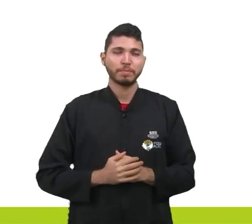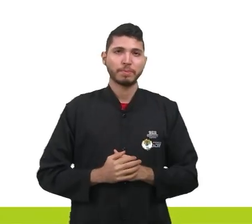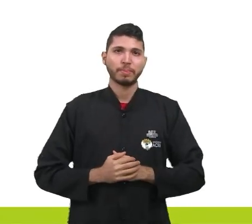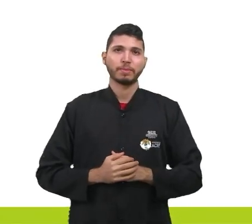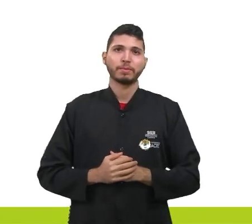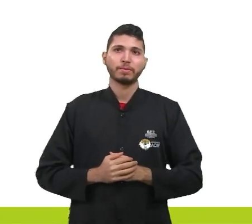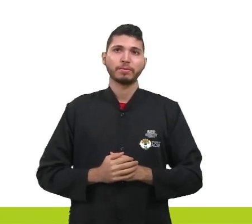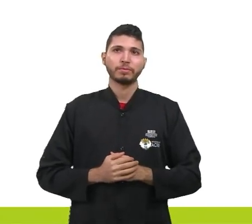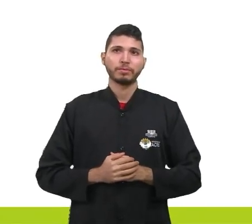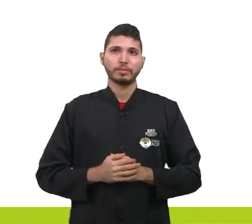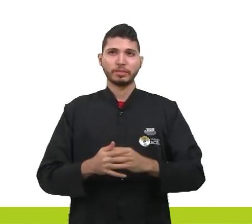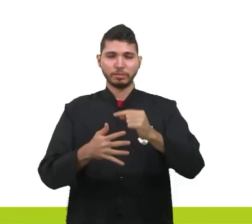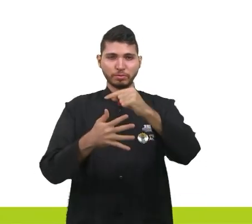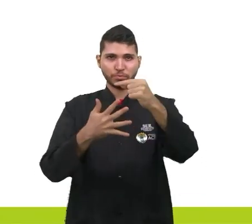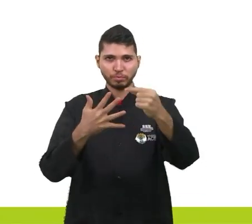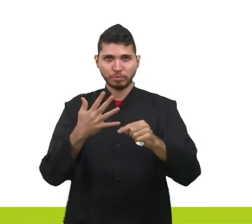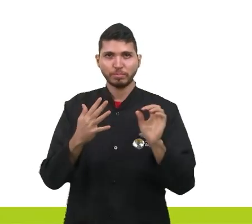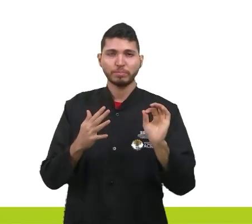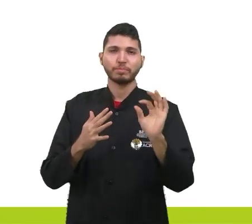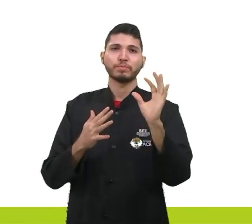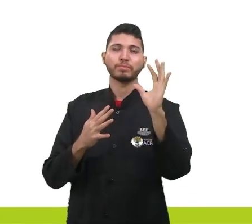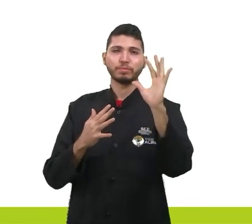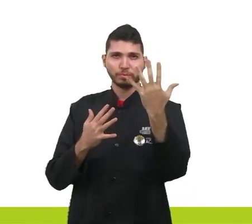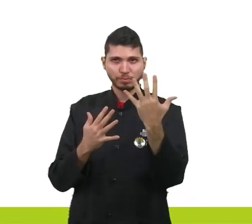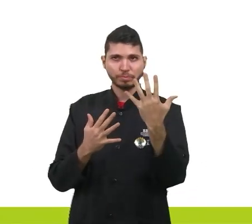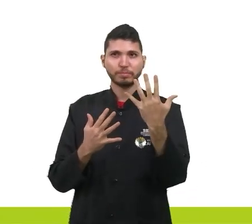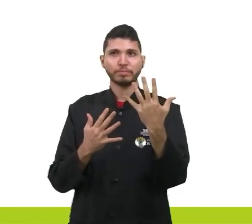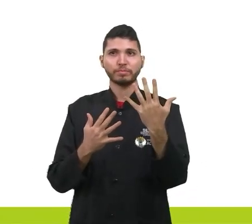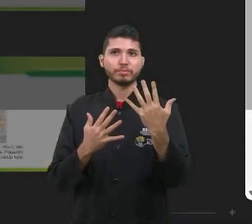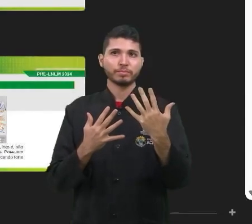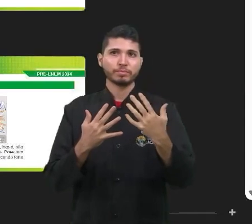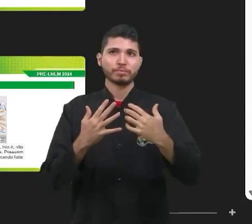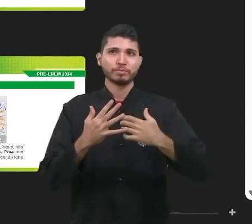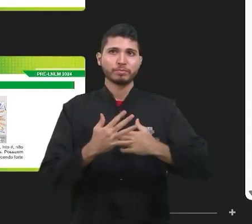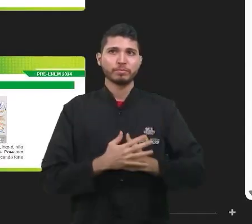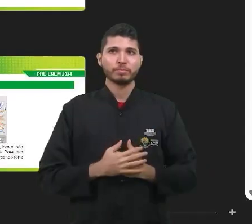falando dos fatores climáticos. Olha só, pessoal.